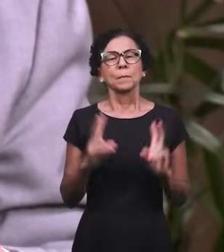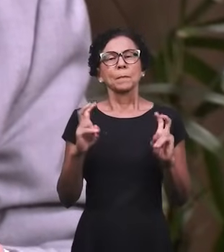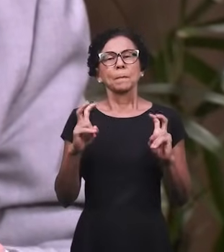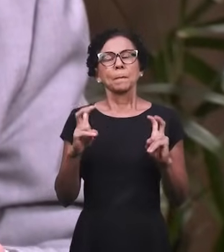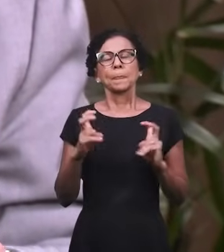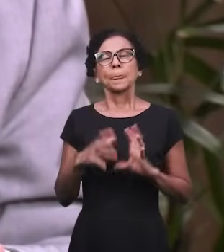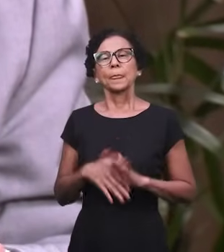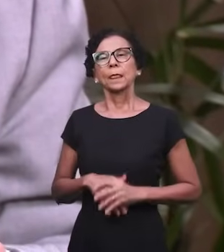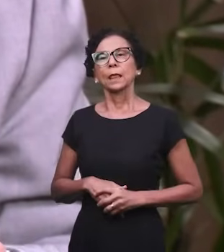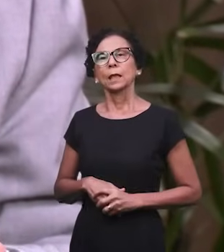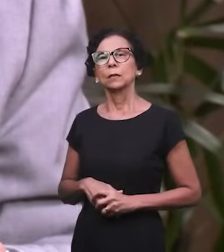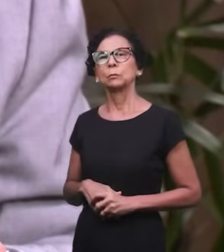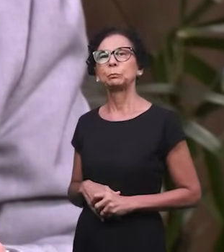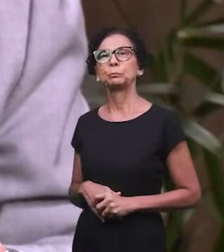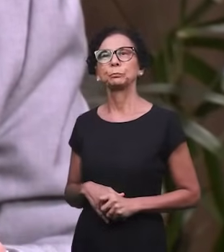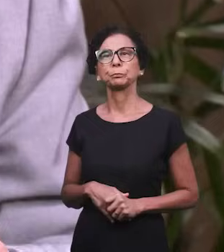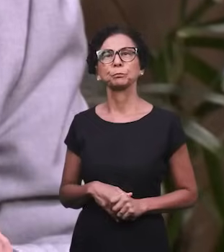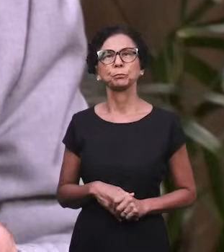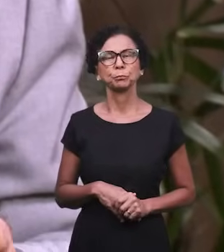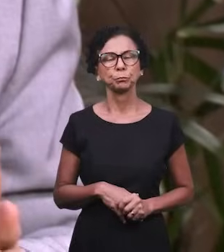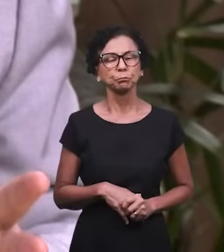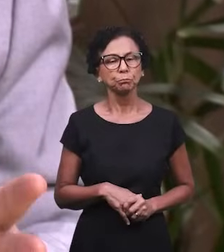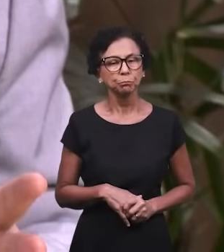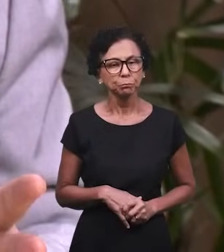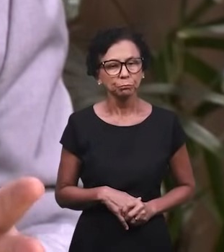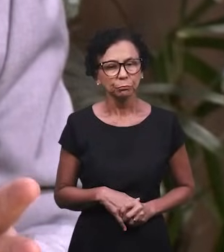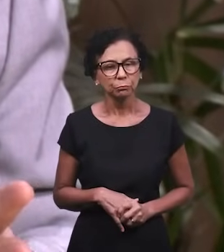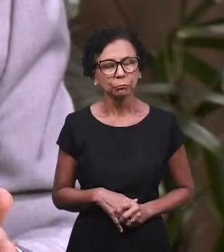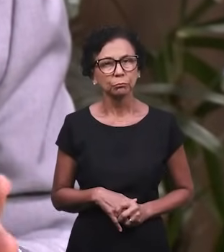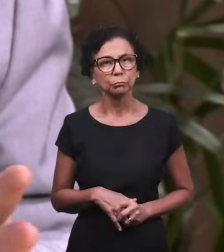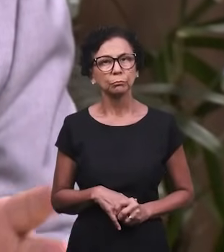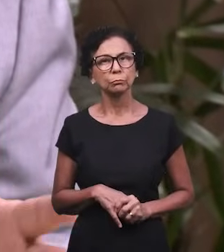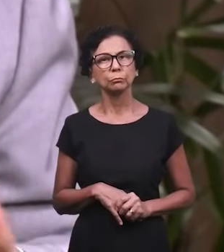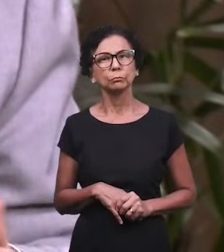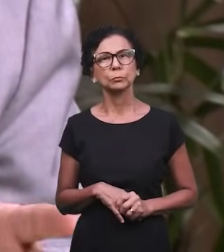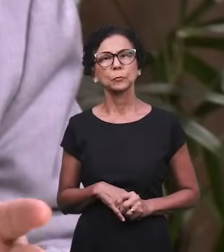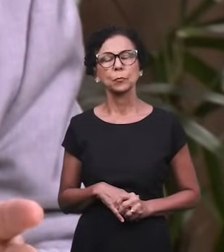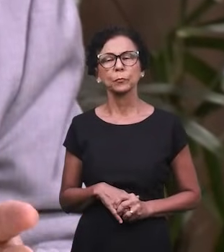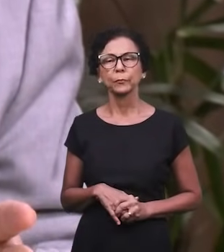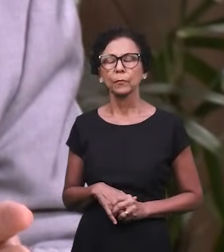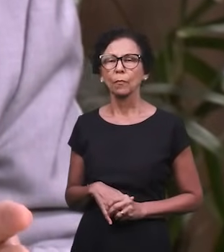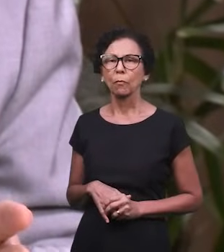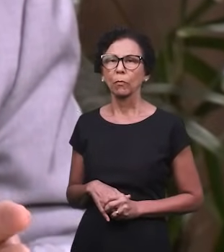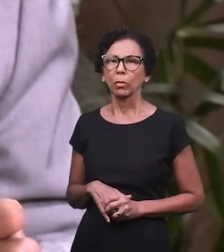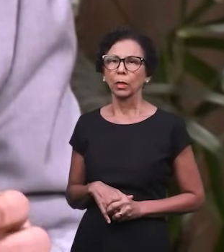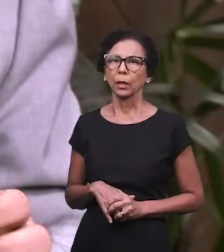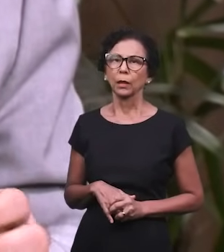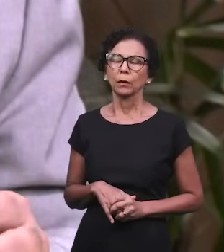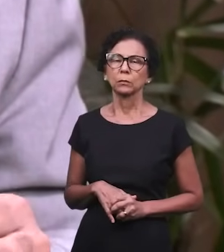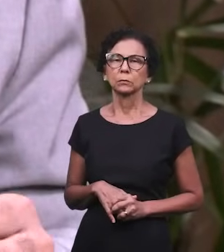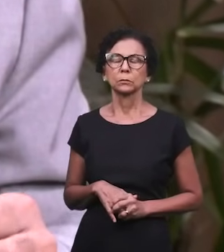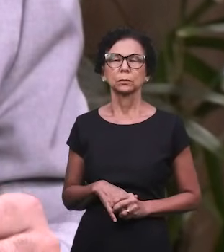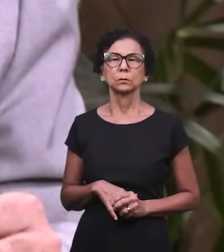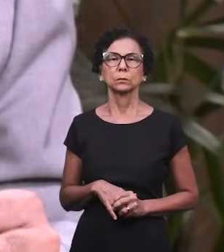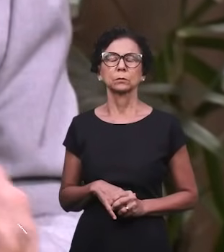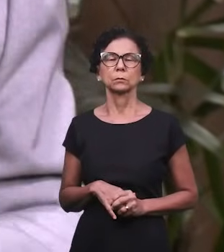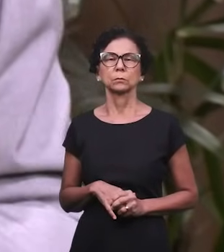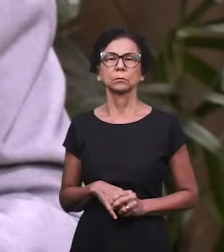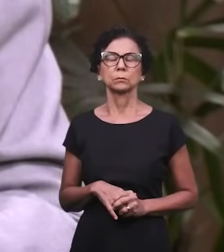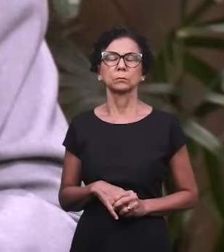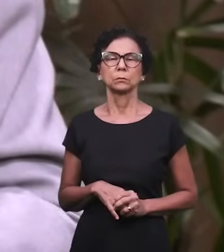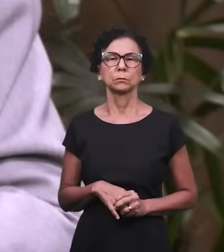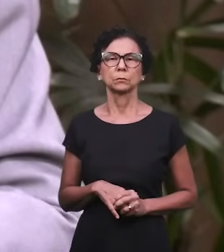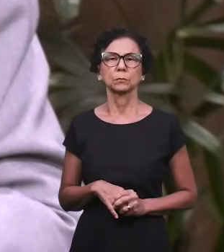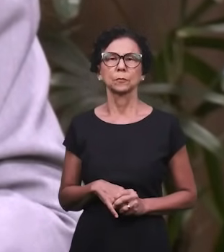nós falamos aqui né que é a viver com entendimento marido esposa viver com entendimento e